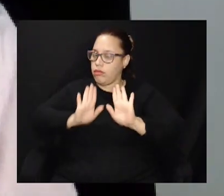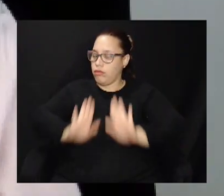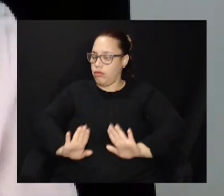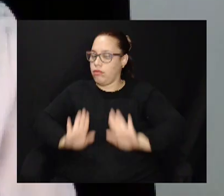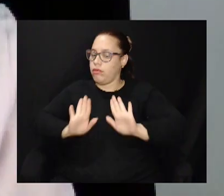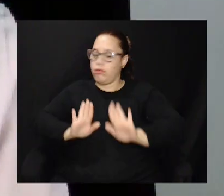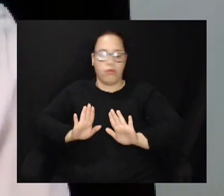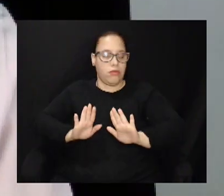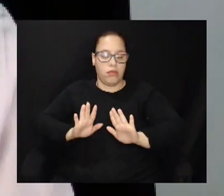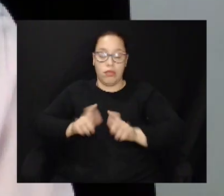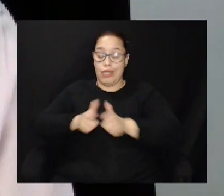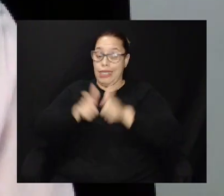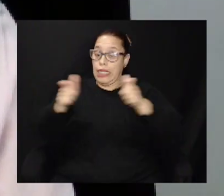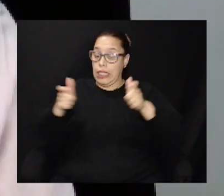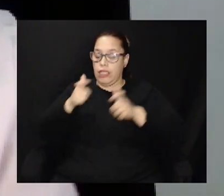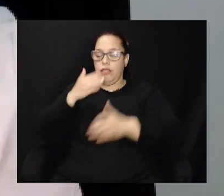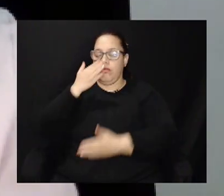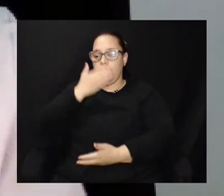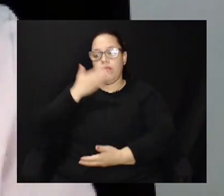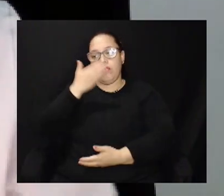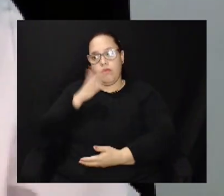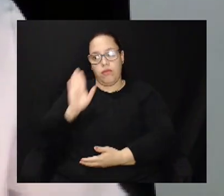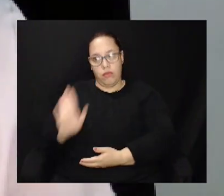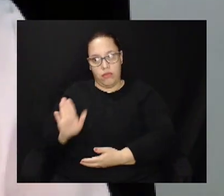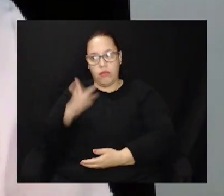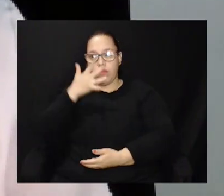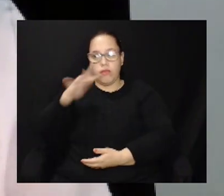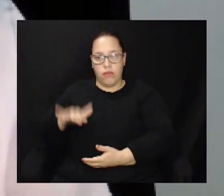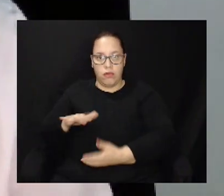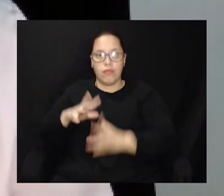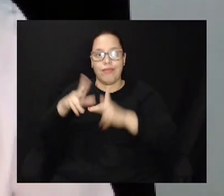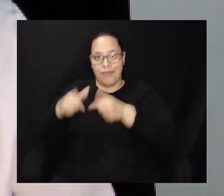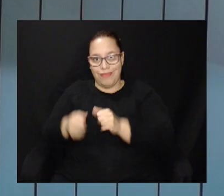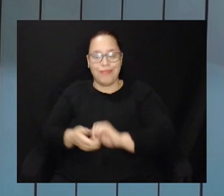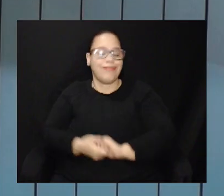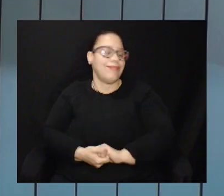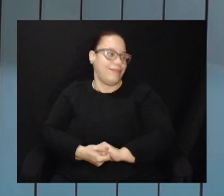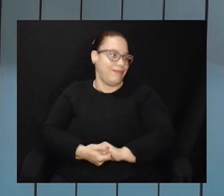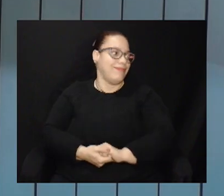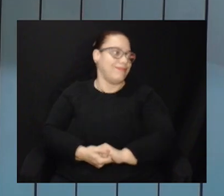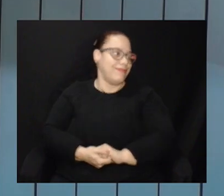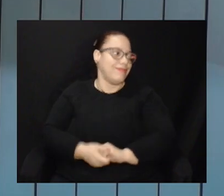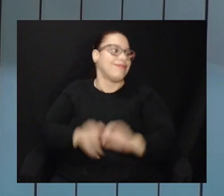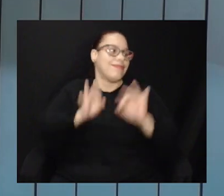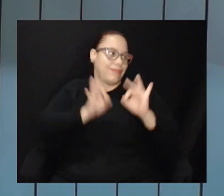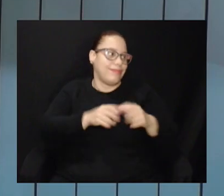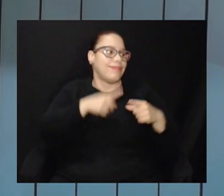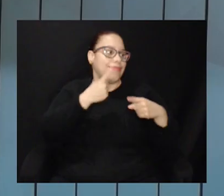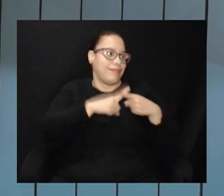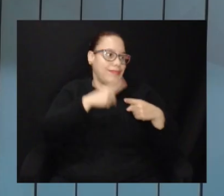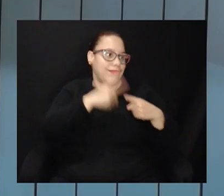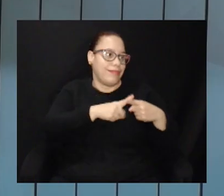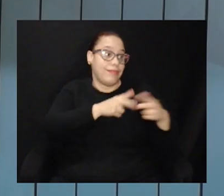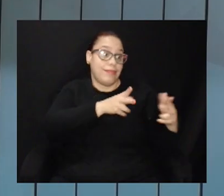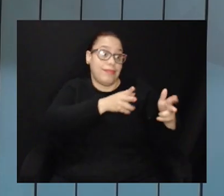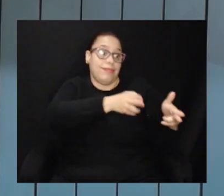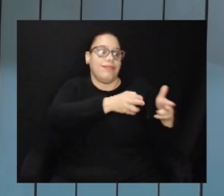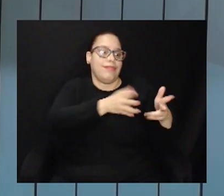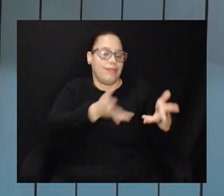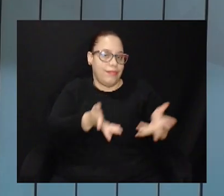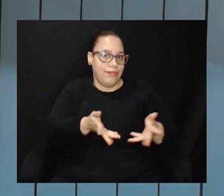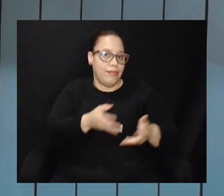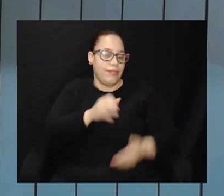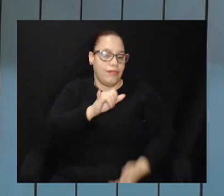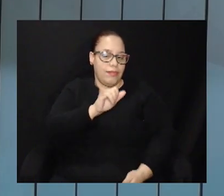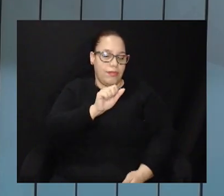açúcar na vida das crianças, né? E de todo mundo. Certo, perfeito. Do mesmo modo, então, Yasmin, que o